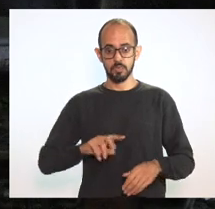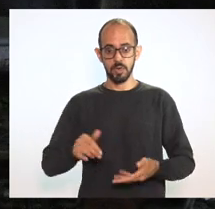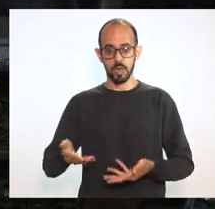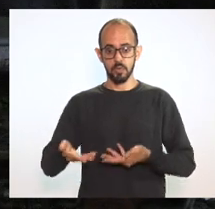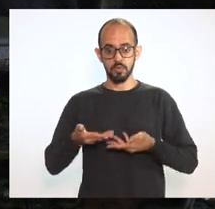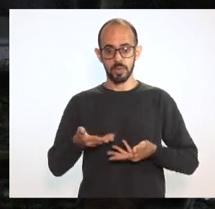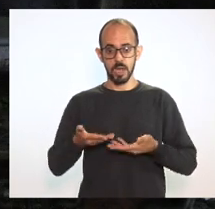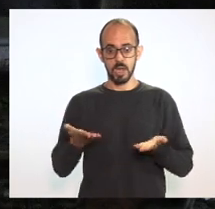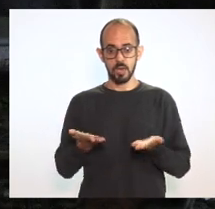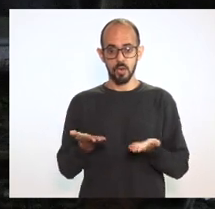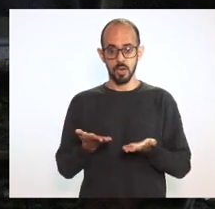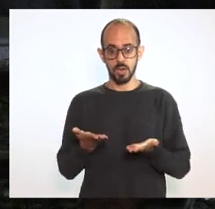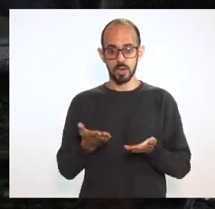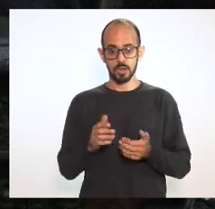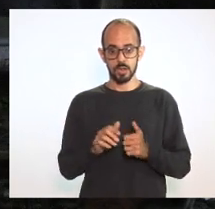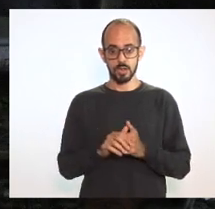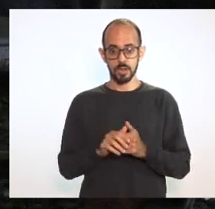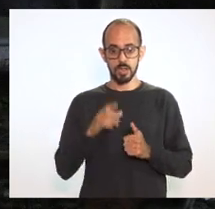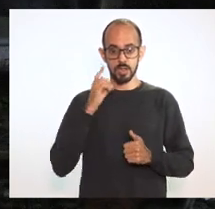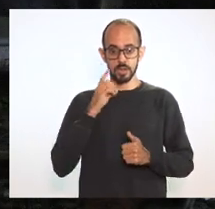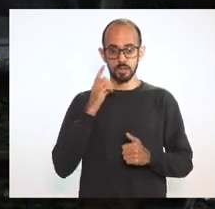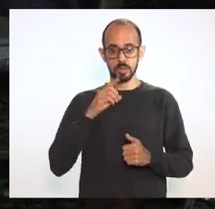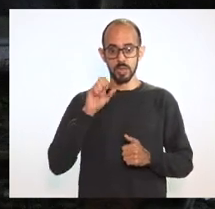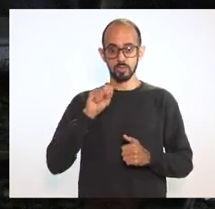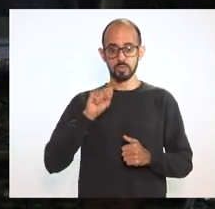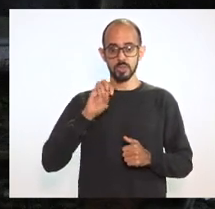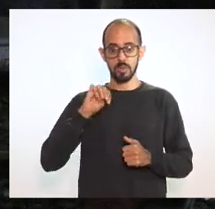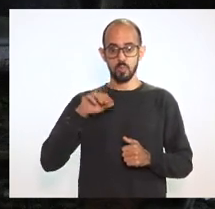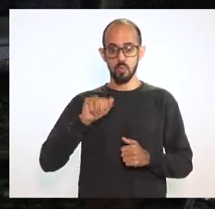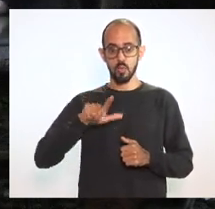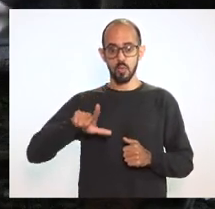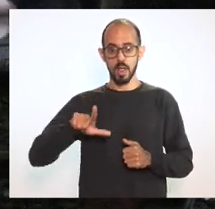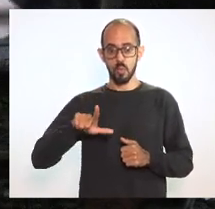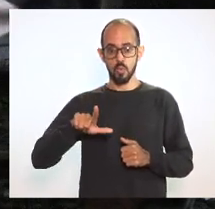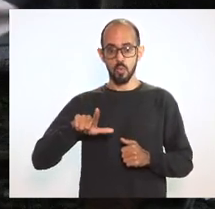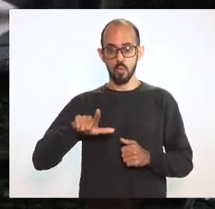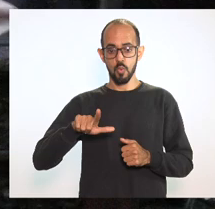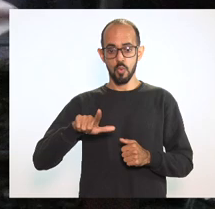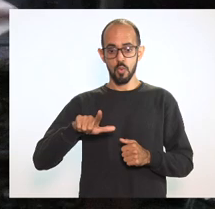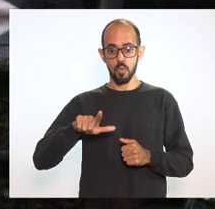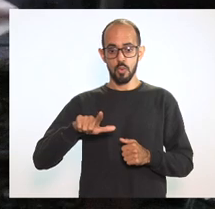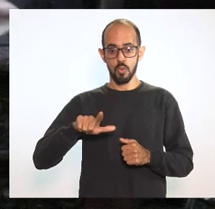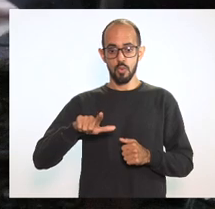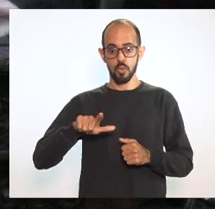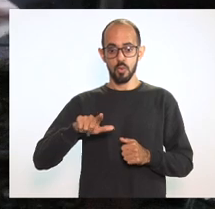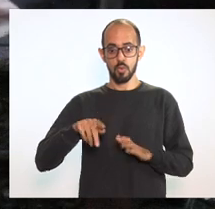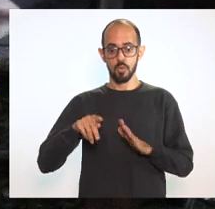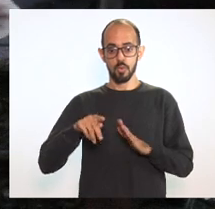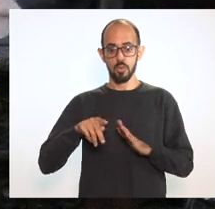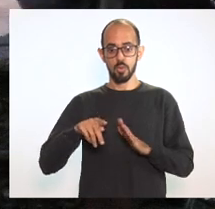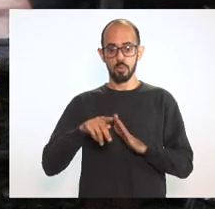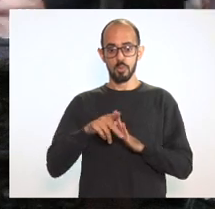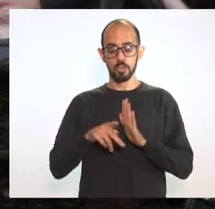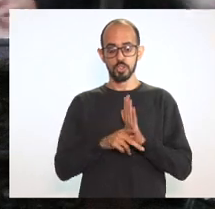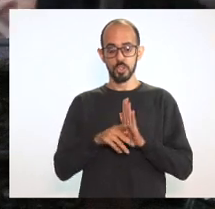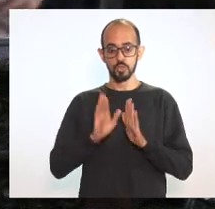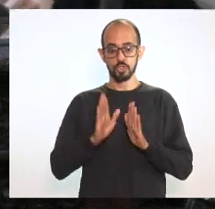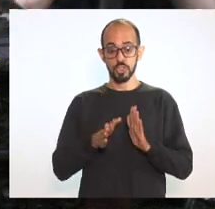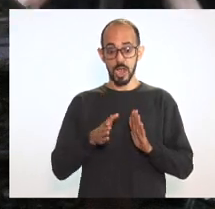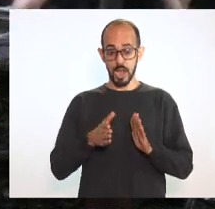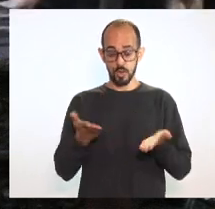ordem. Deputado Samuel, projeto que já virou lei, o 2442 já é